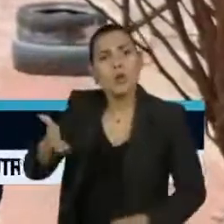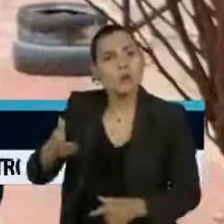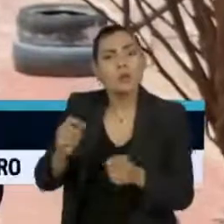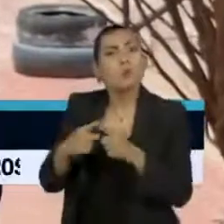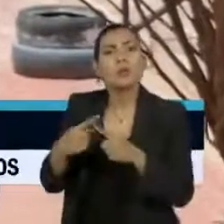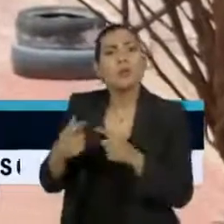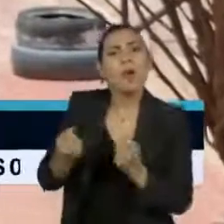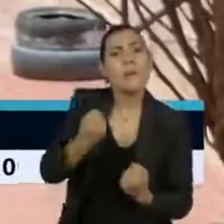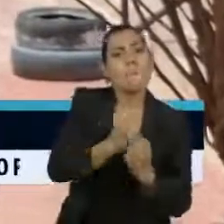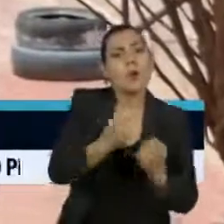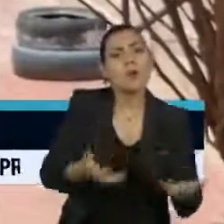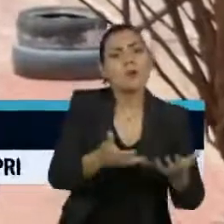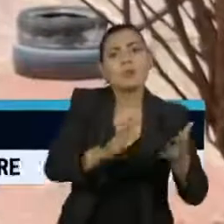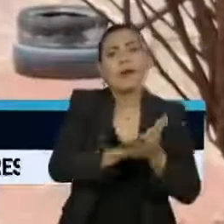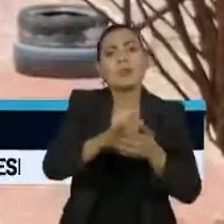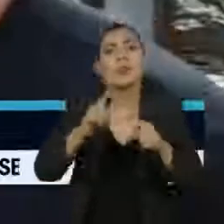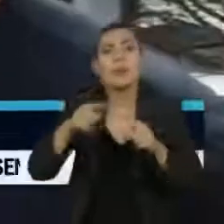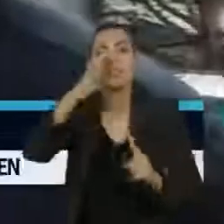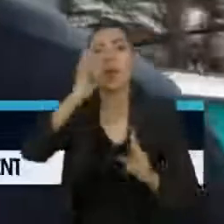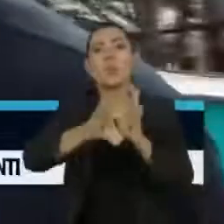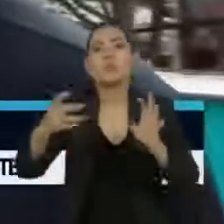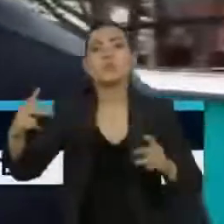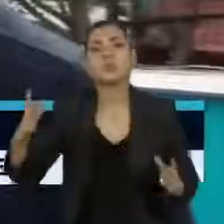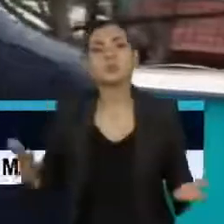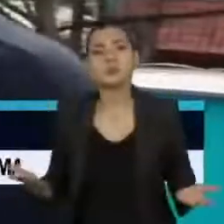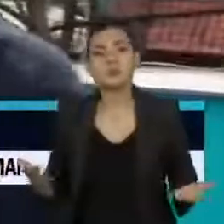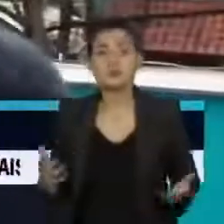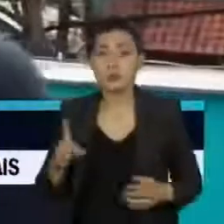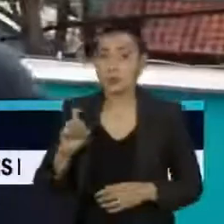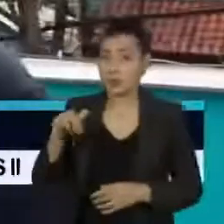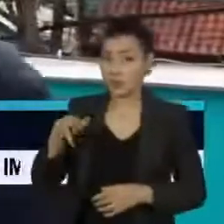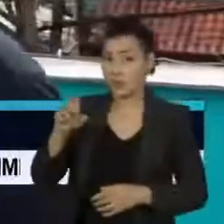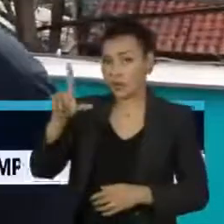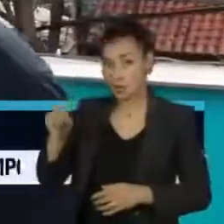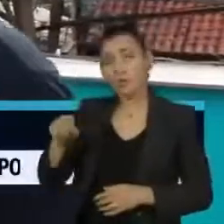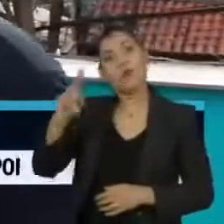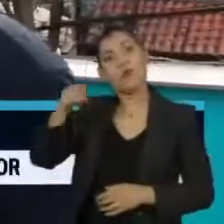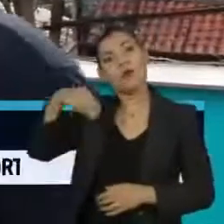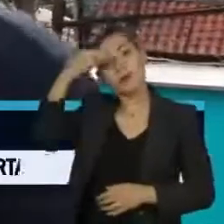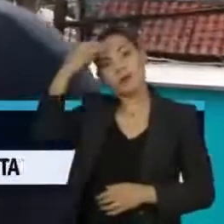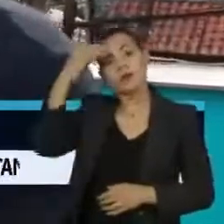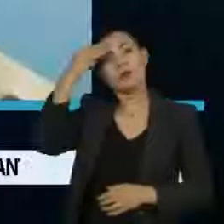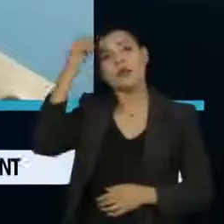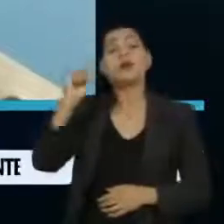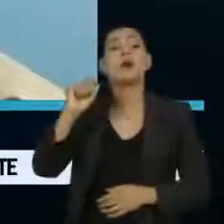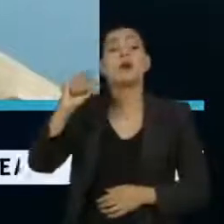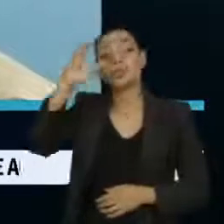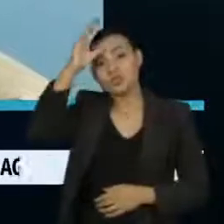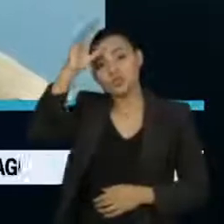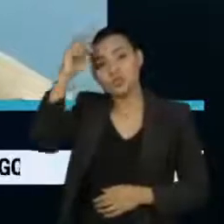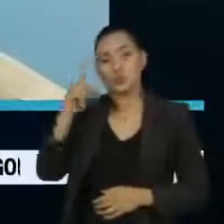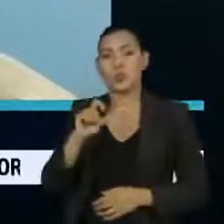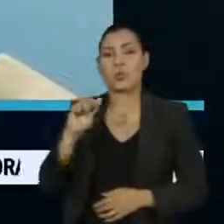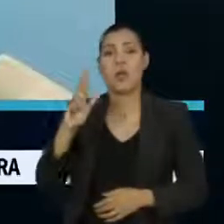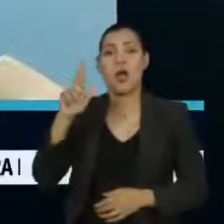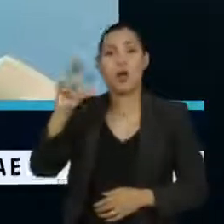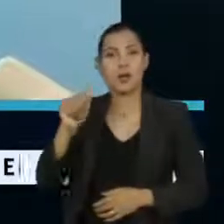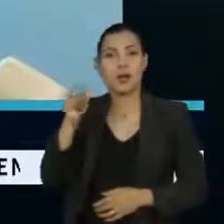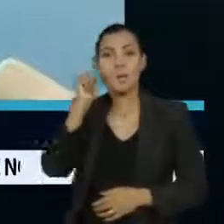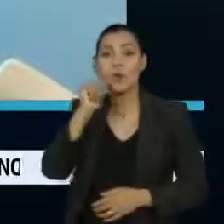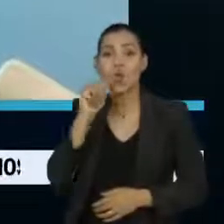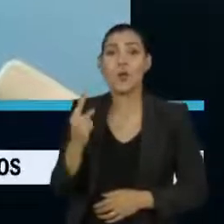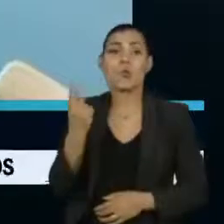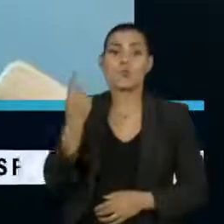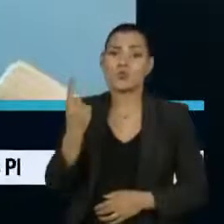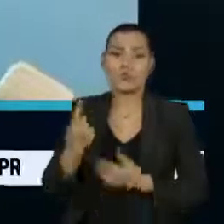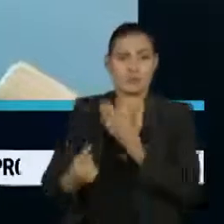não dá estrutura, mas gosta de dar o apontamento. Danilo Oliveira, tio de Luara Victoria Oliveira, a única mulher entre